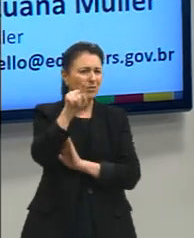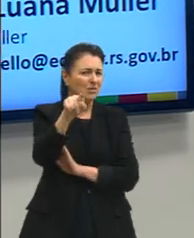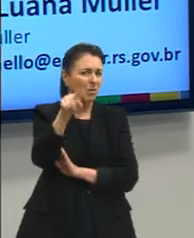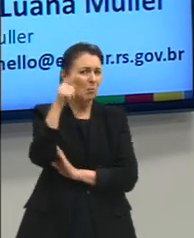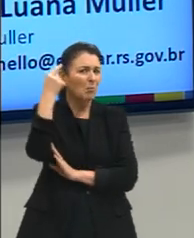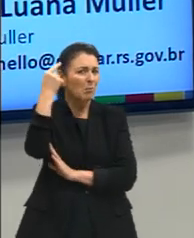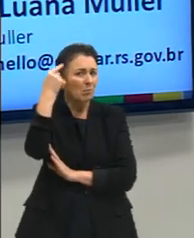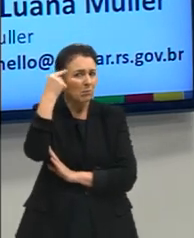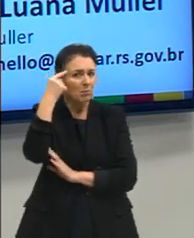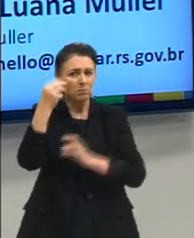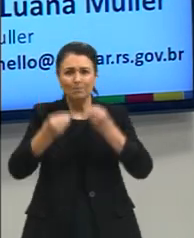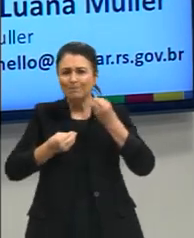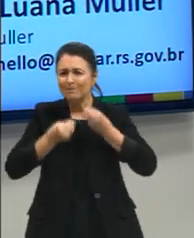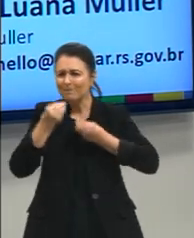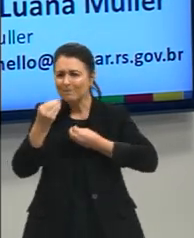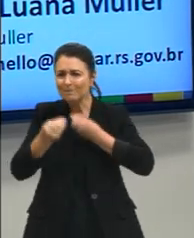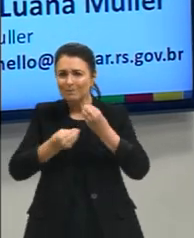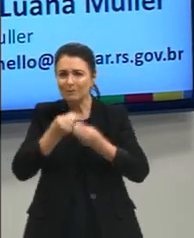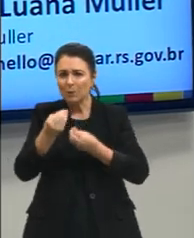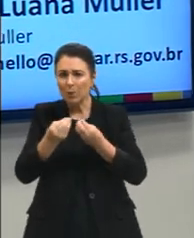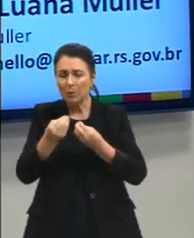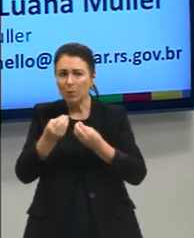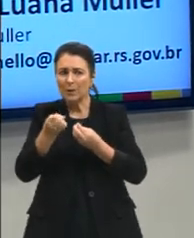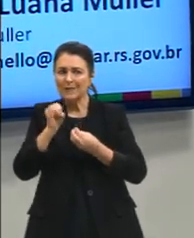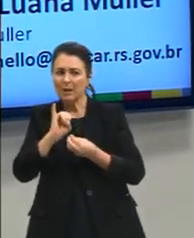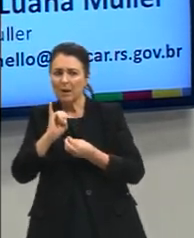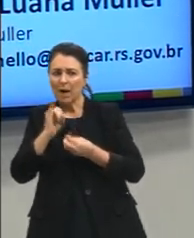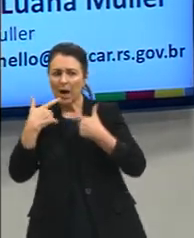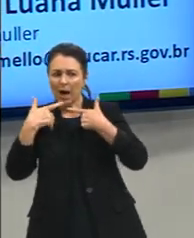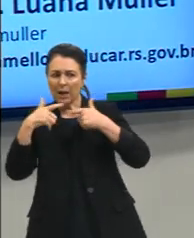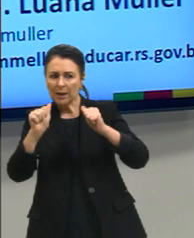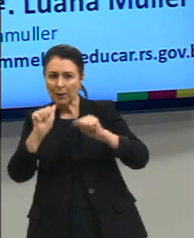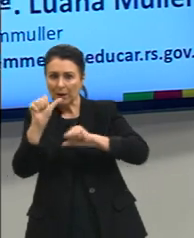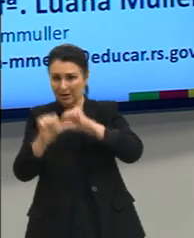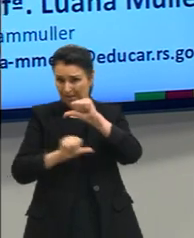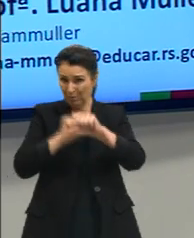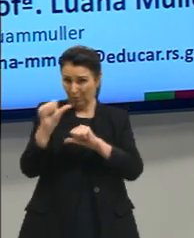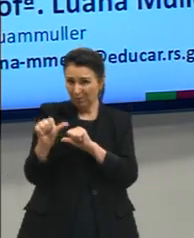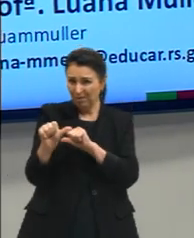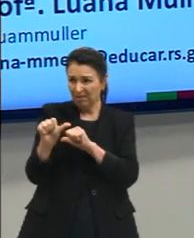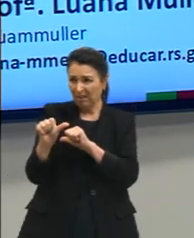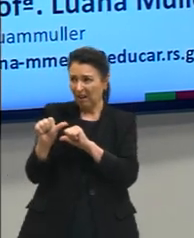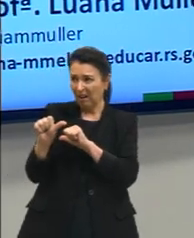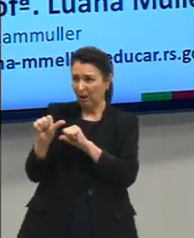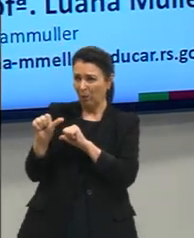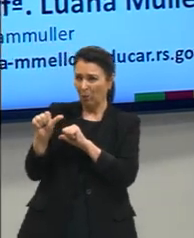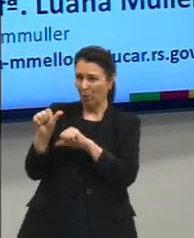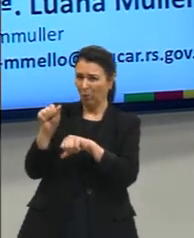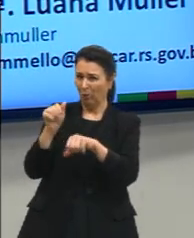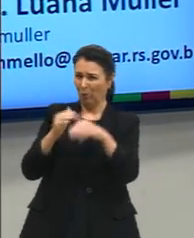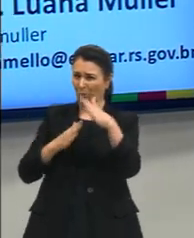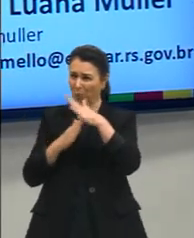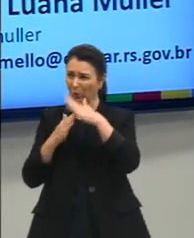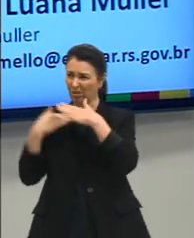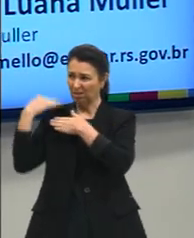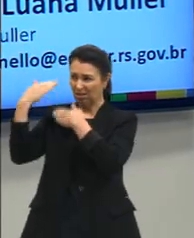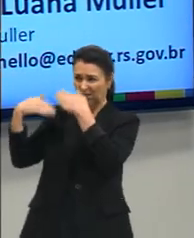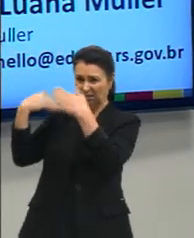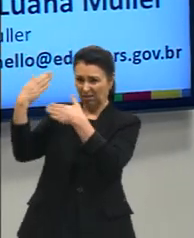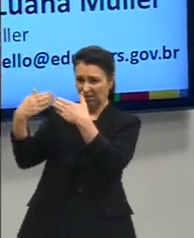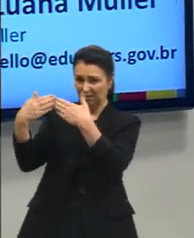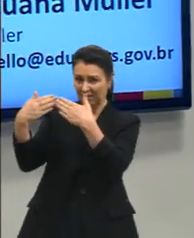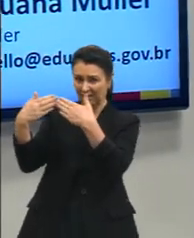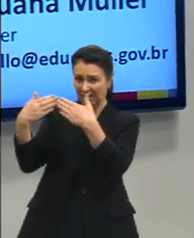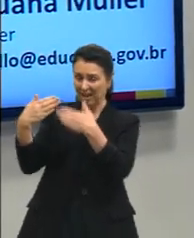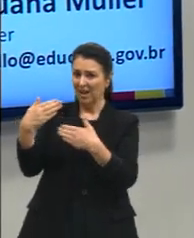sobre como esse a língua muda através do tempo a gente pode dizer que a língua que a gente fala hoje